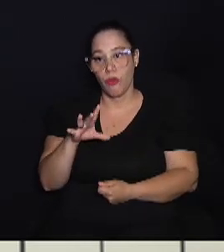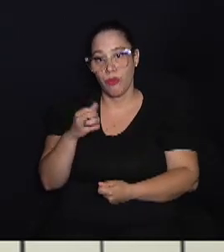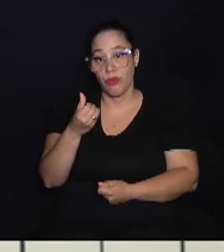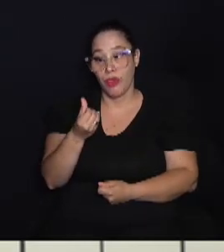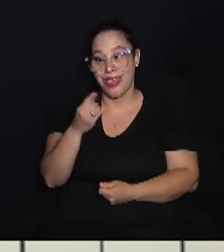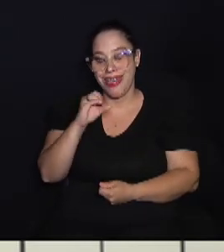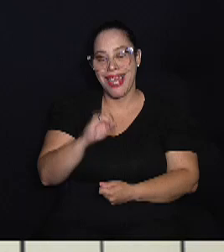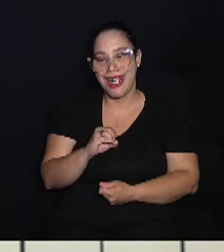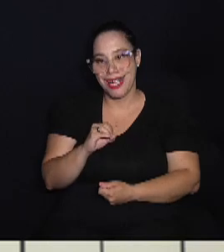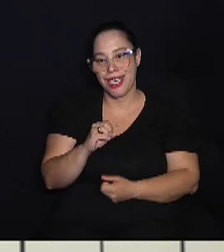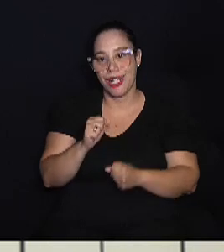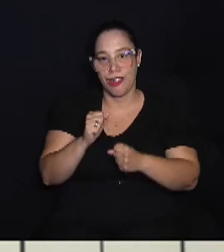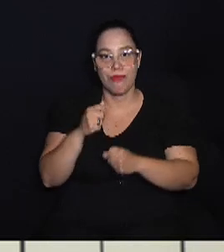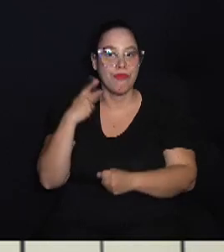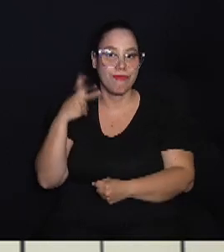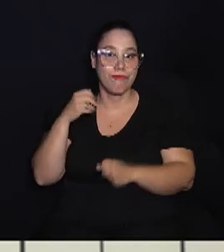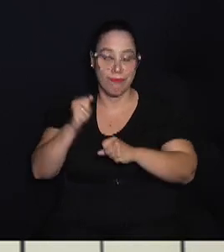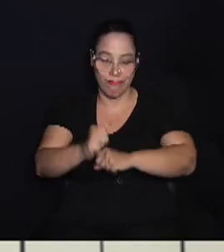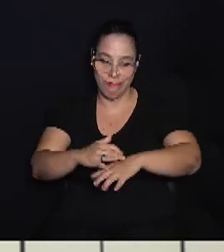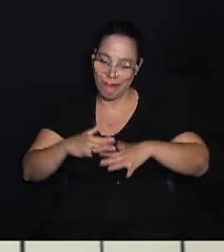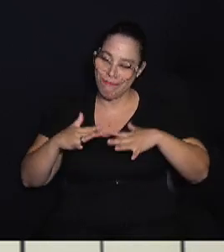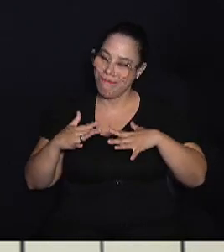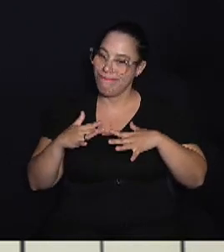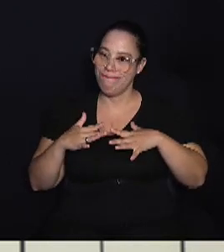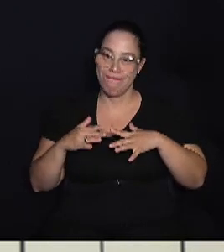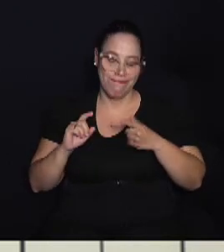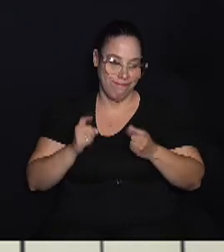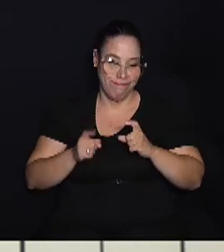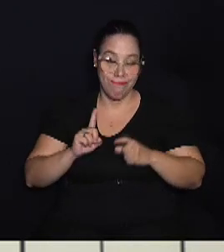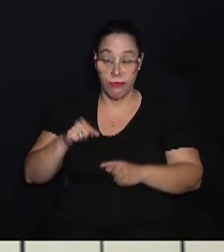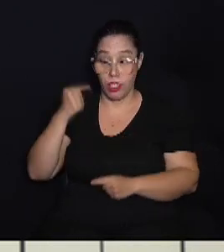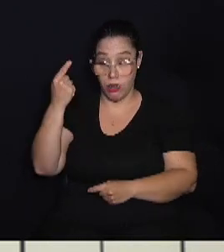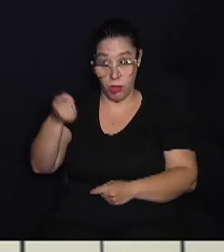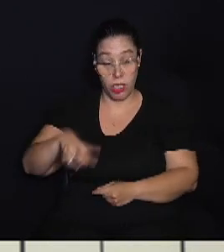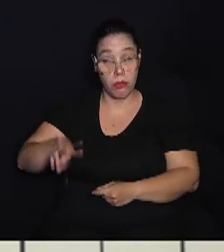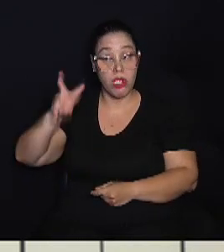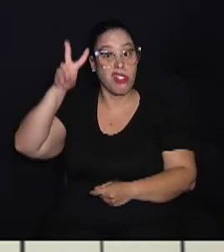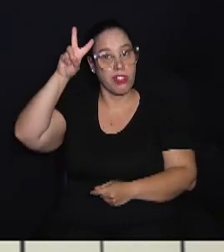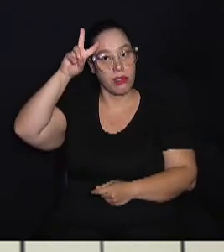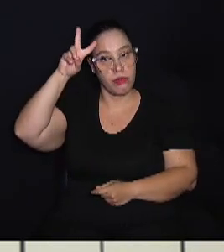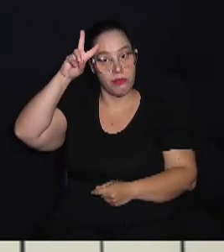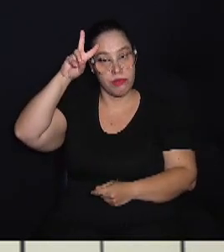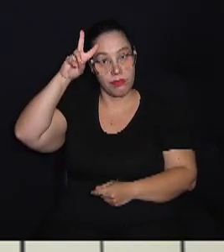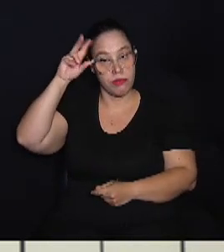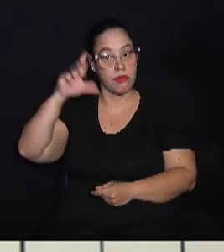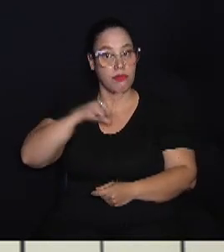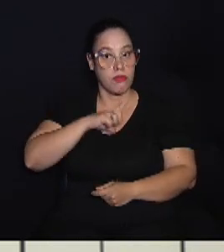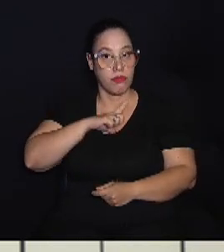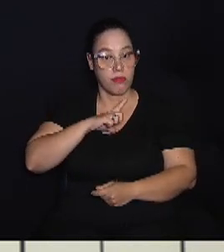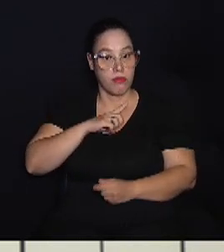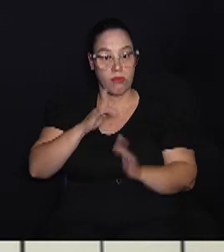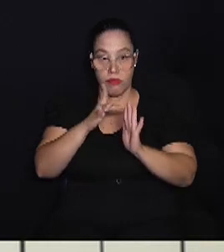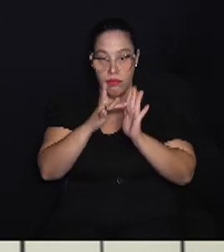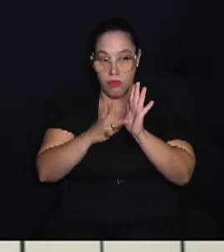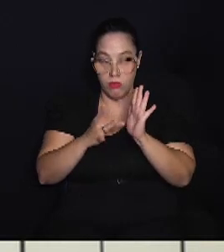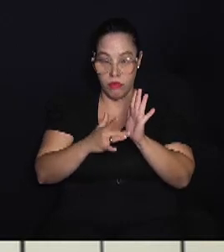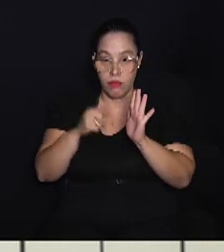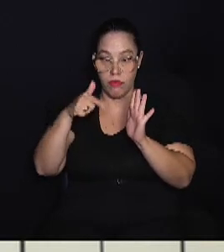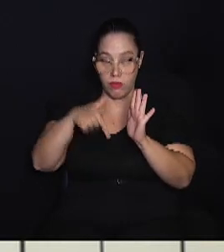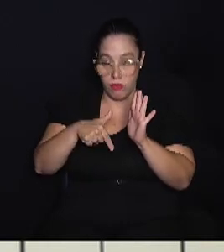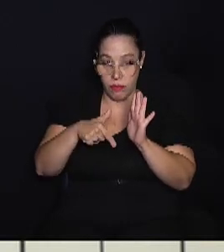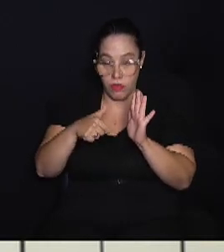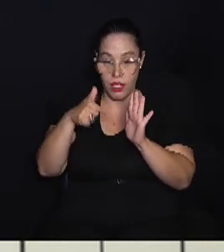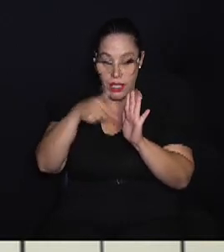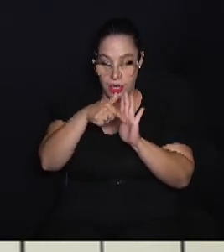10 vereadores no plenário e assim, então, a reunião da próxima segunda-feira é que nós teremos a pauta com esses